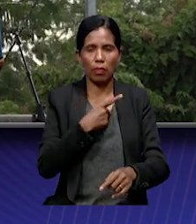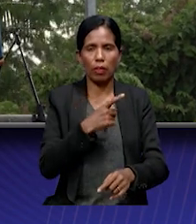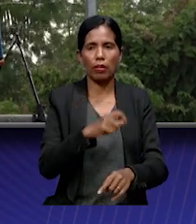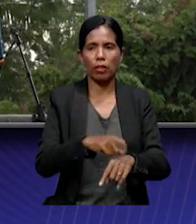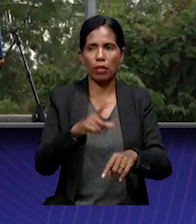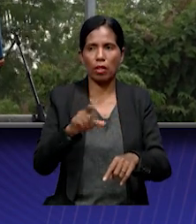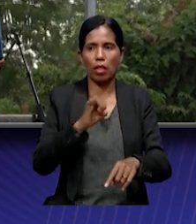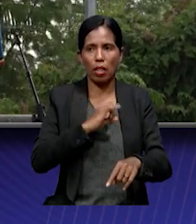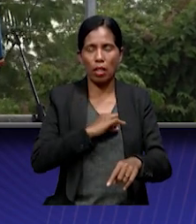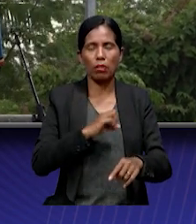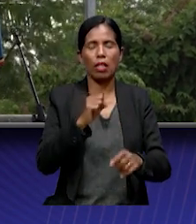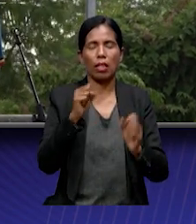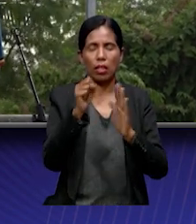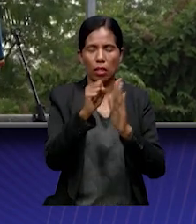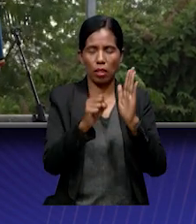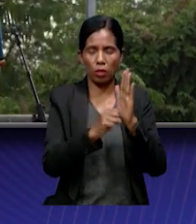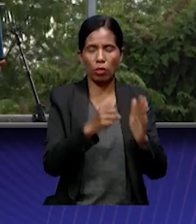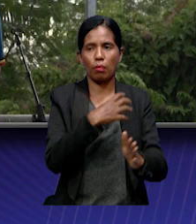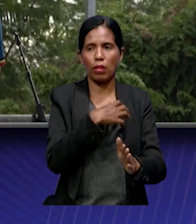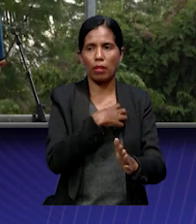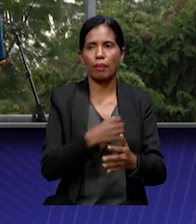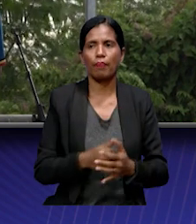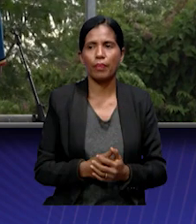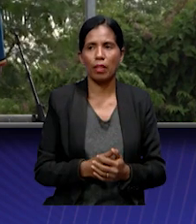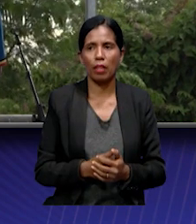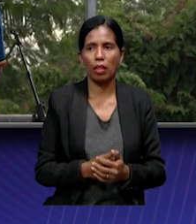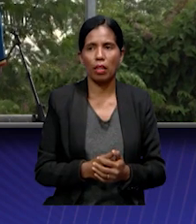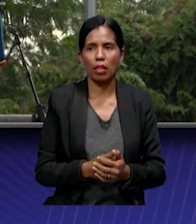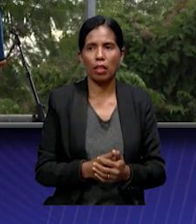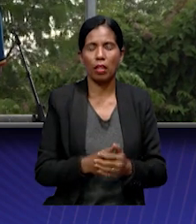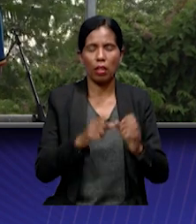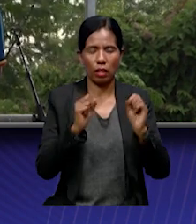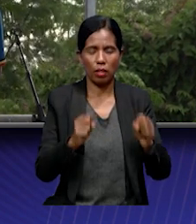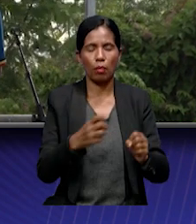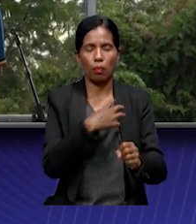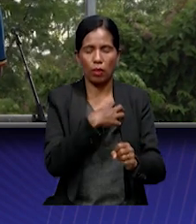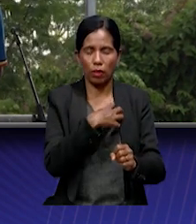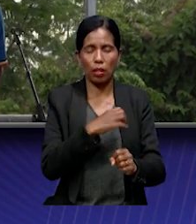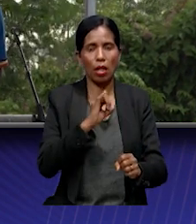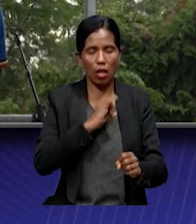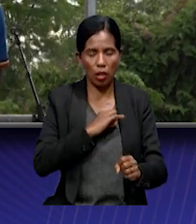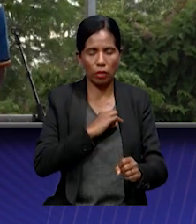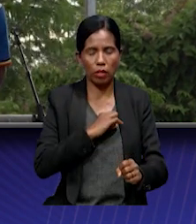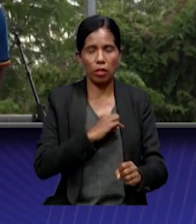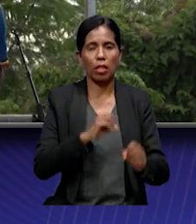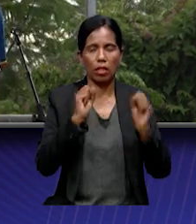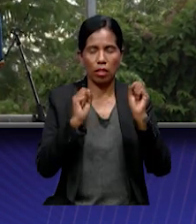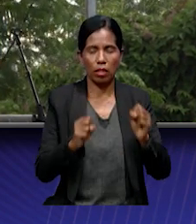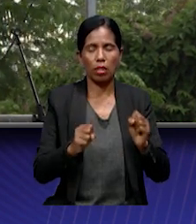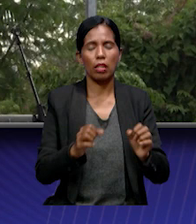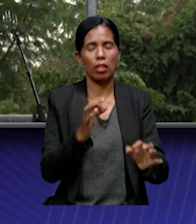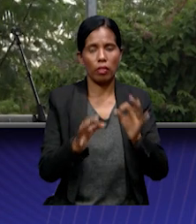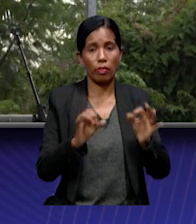o estatuto PNTL nian. Regime salarial pa PNTL nian. Tamba ne hau se defende na fati quando presidente da